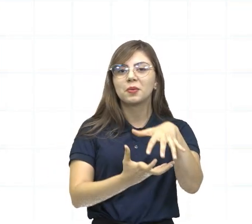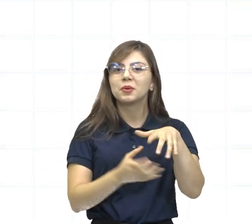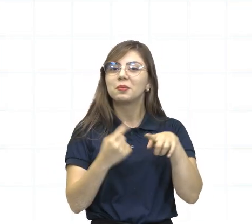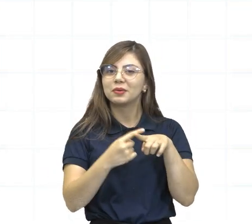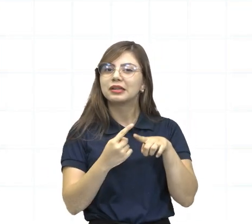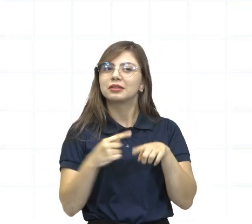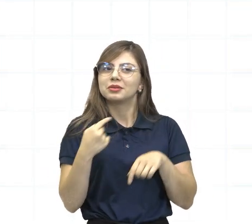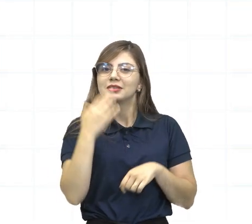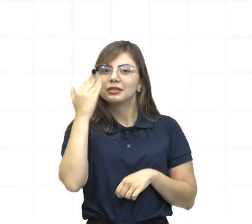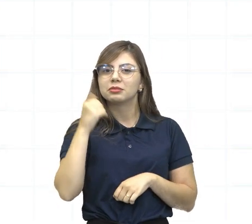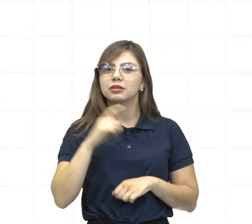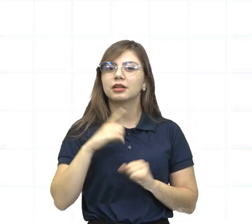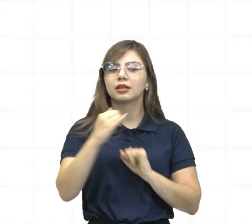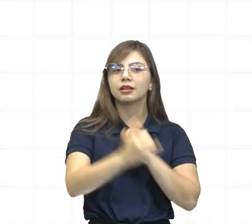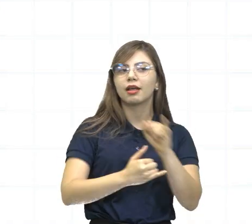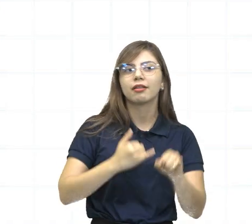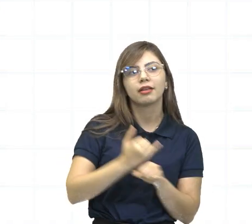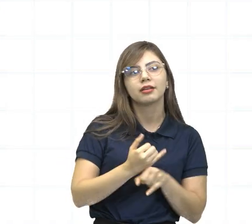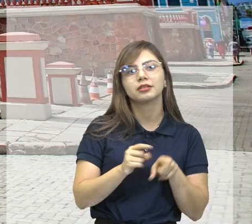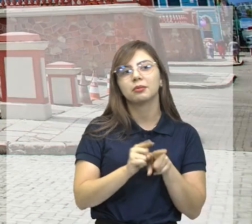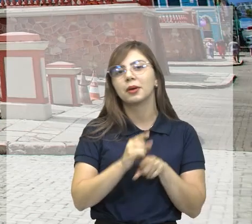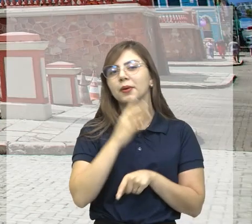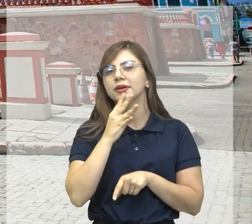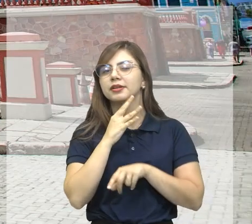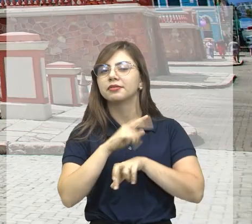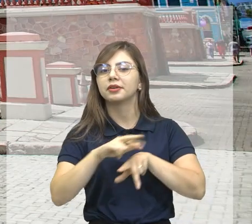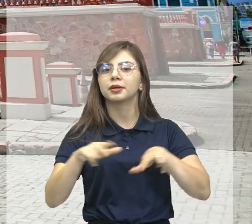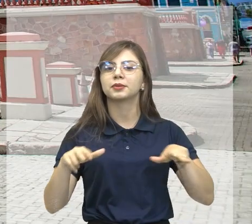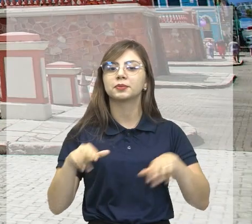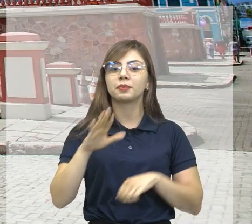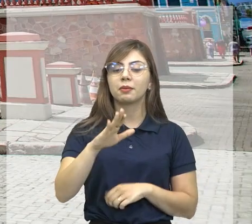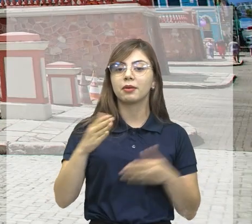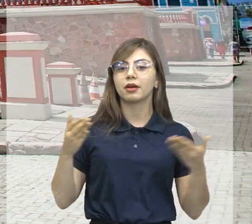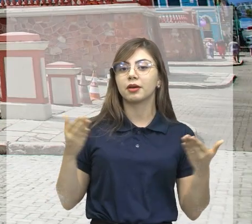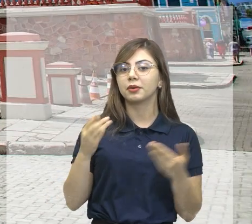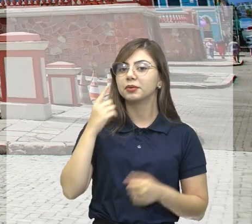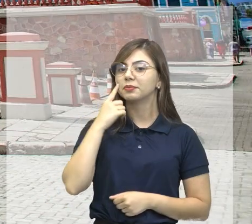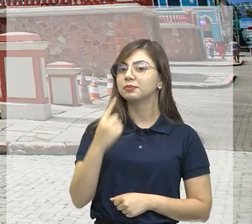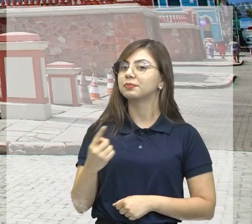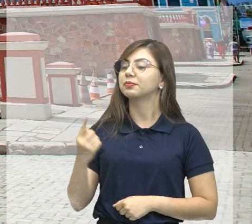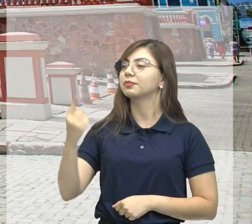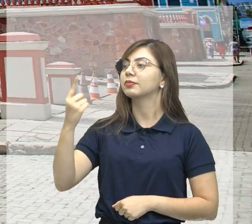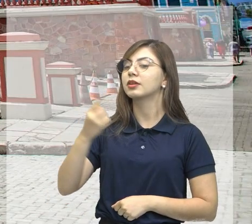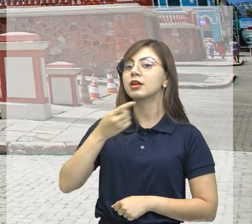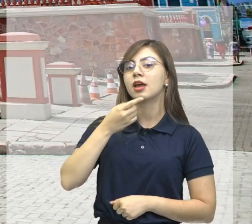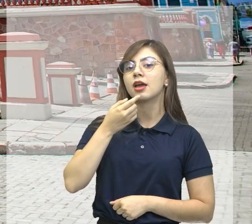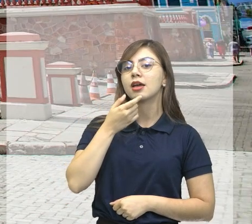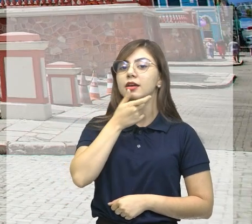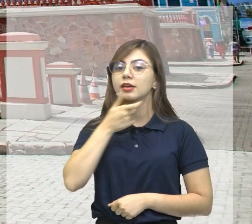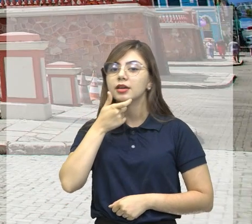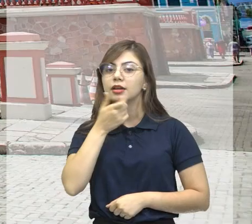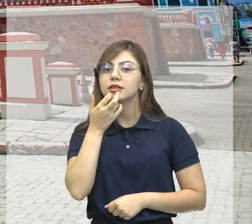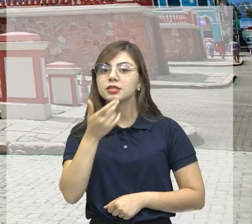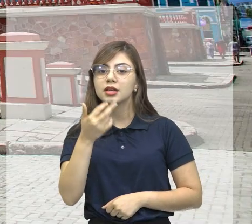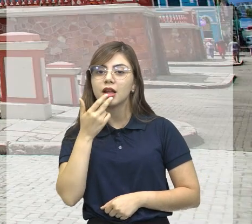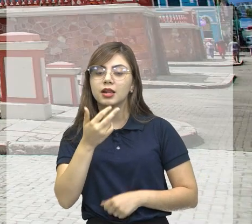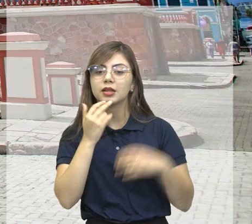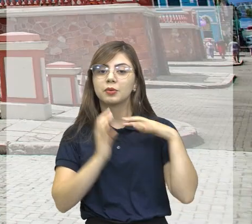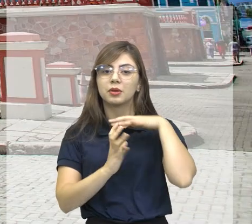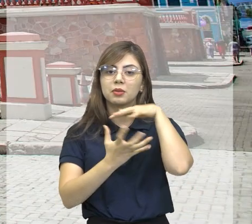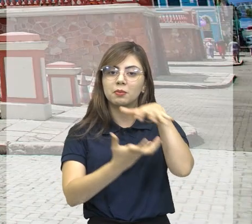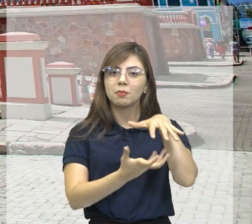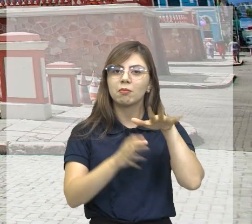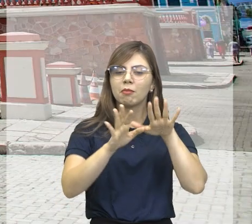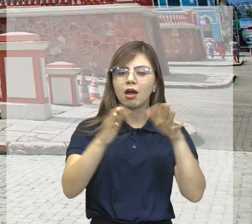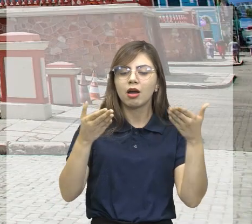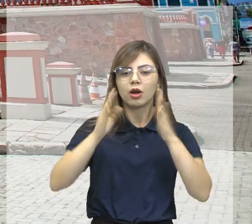internet também, não é? Bom, vamos ver um pouquinho mais sobre o inglês como língua franca,